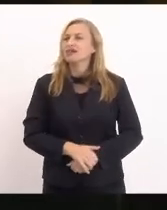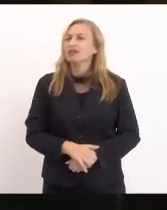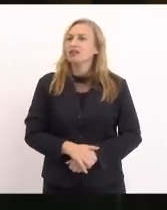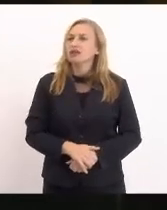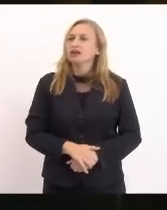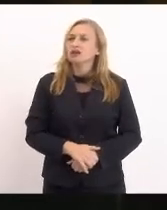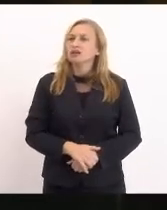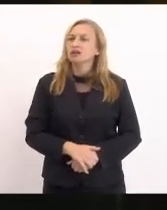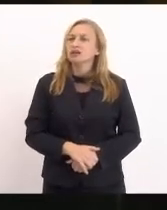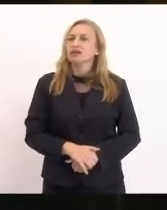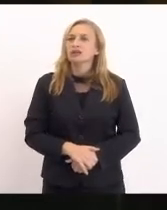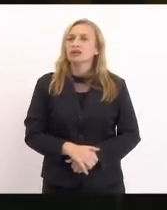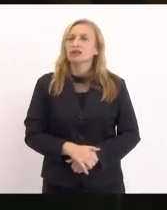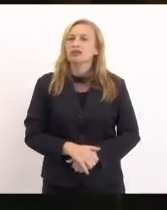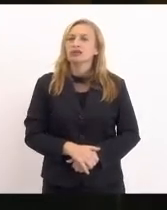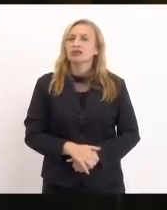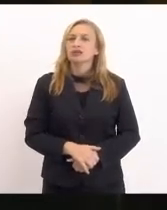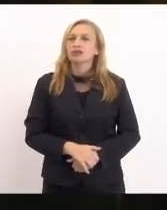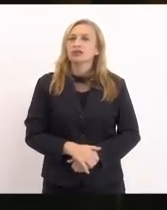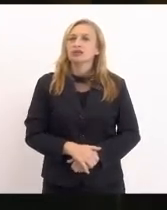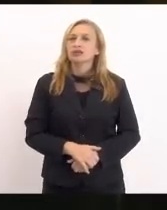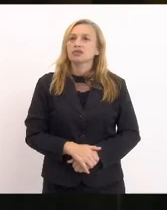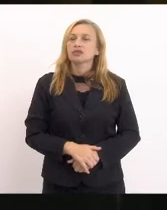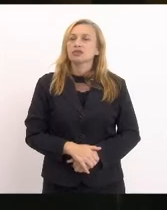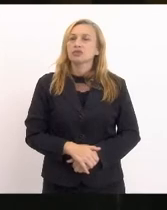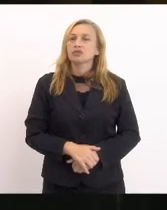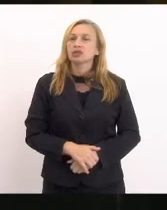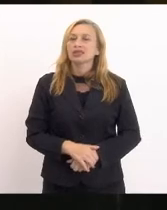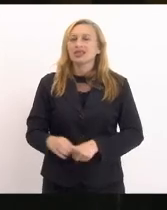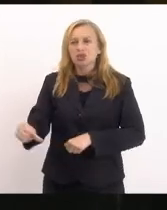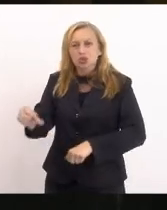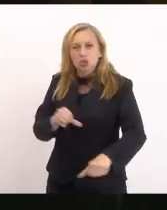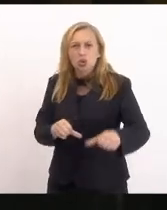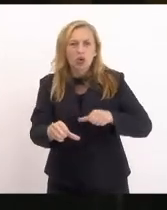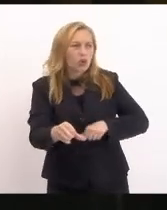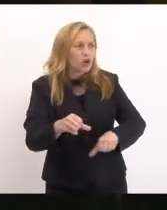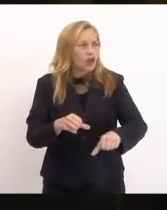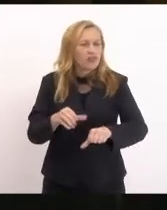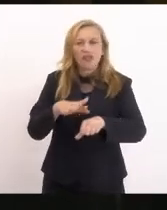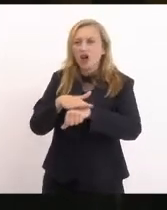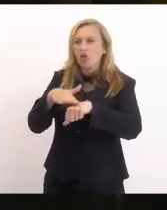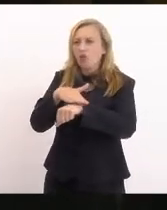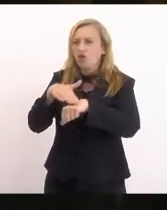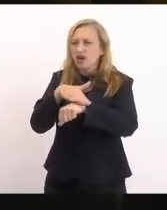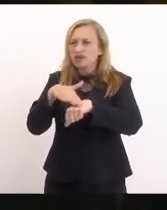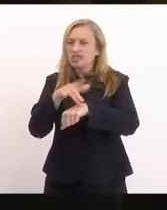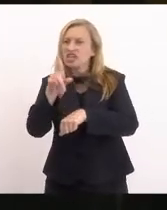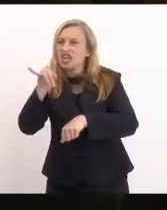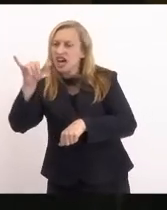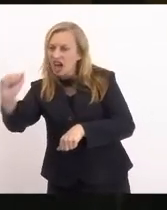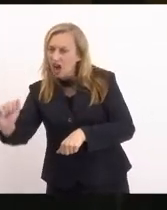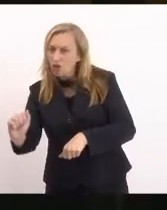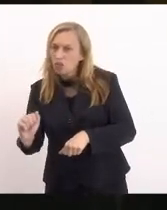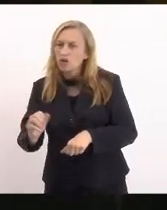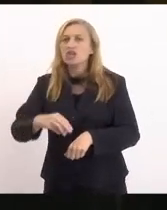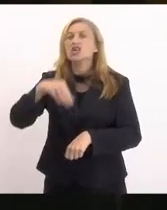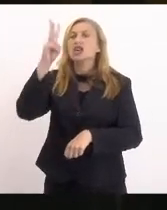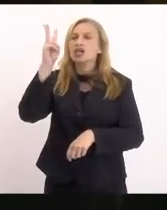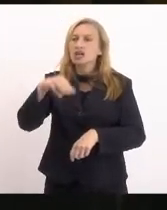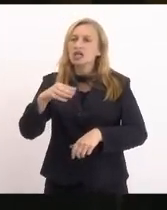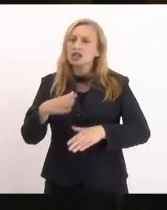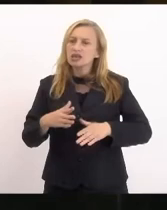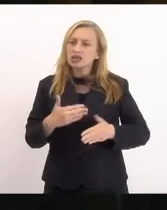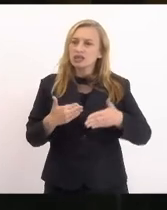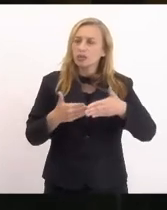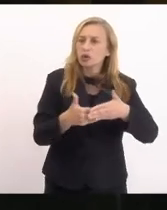uma certa rispidez, né, na troca, na conversa entre Iago e quem o abordou. E